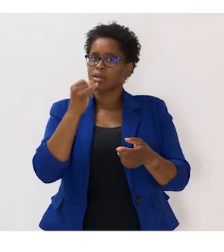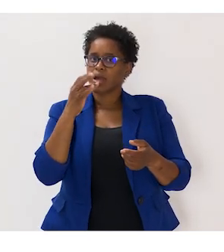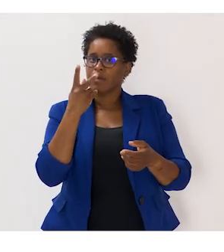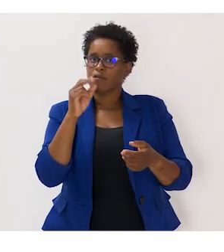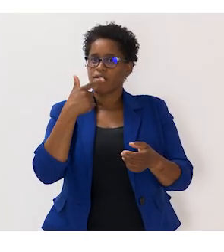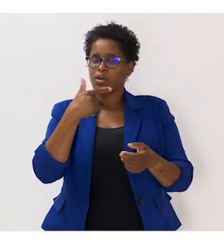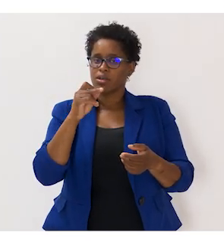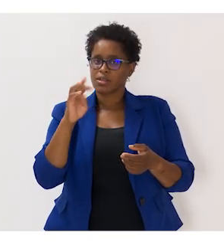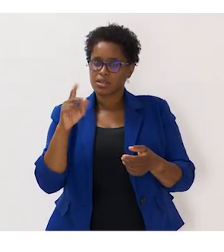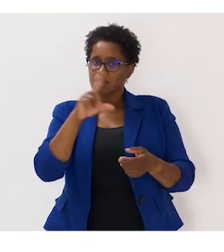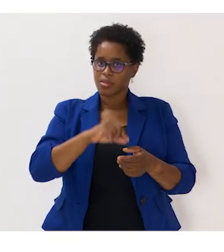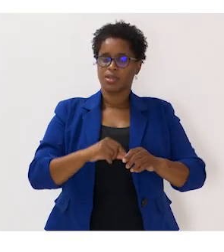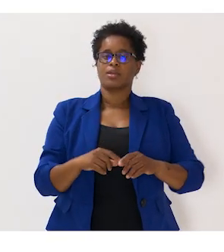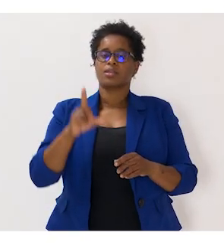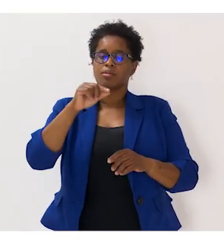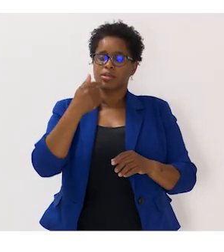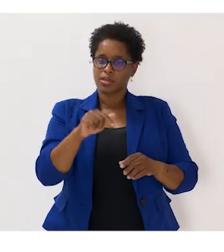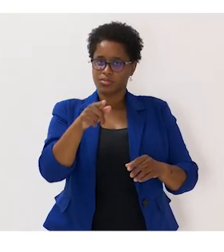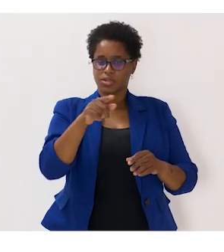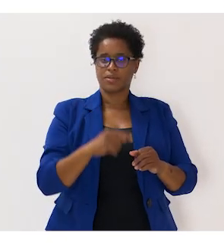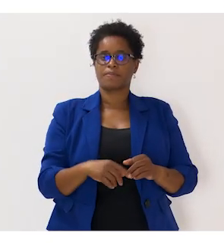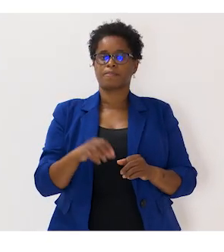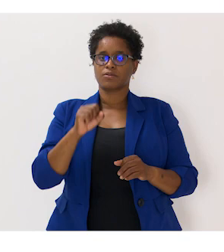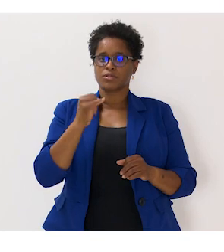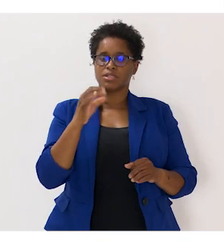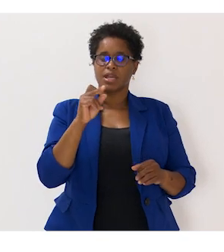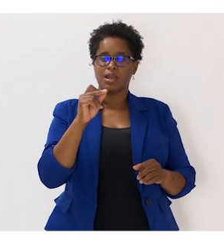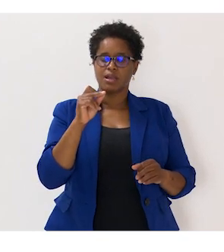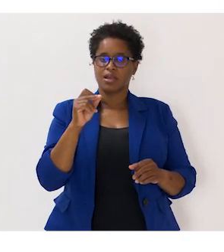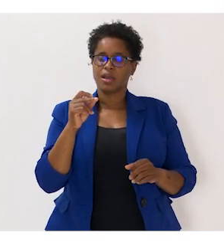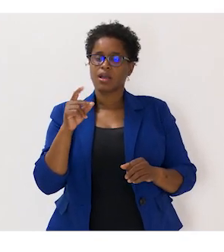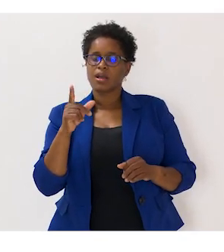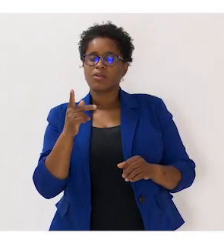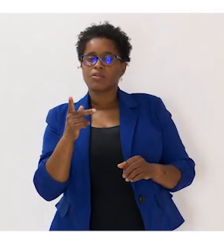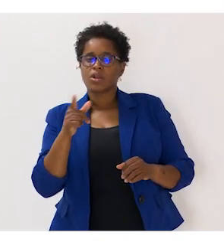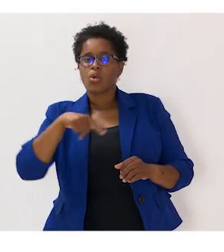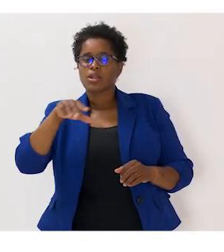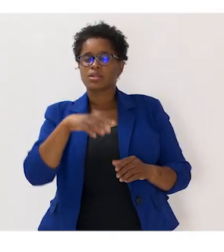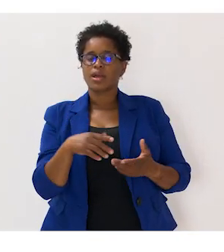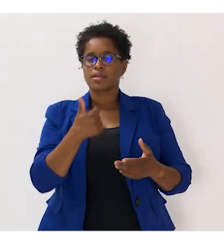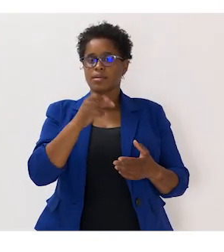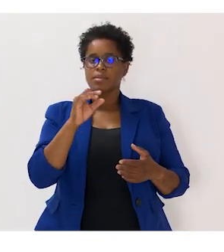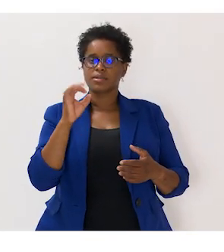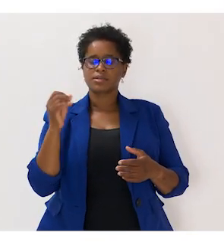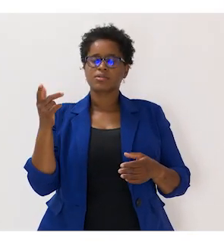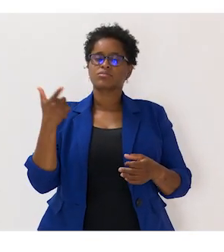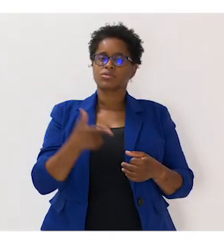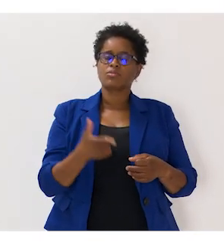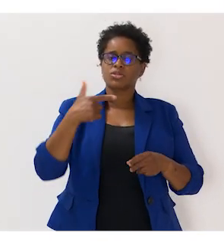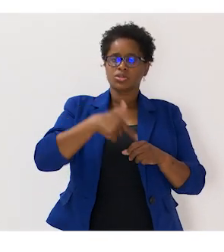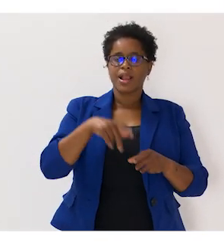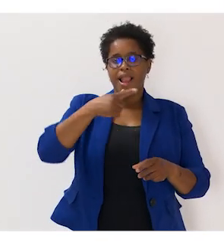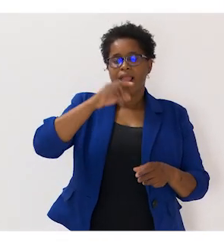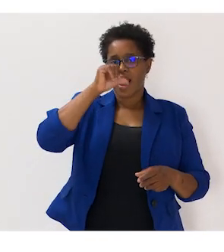também. E temos os lagos, localizados em bacias, geralmente são abastecidos por rios